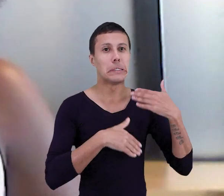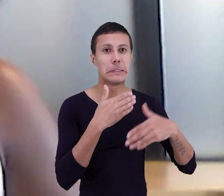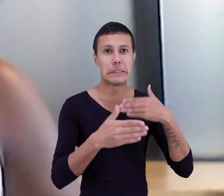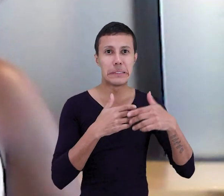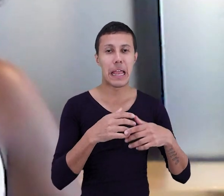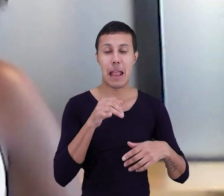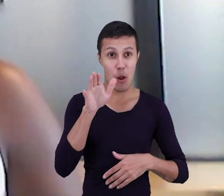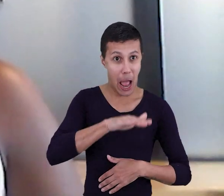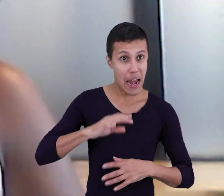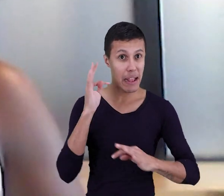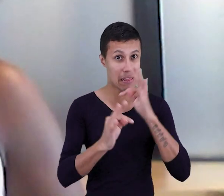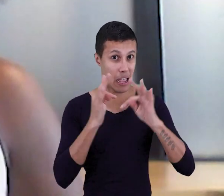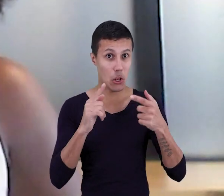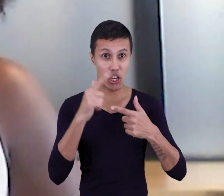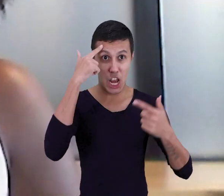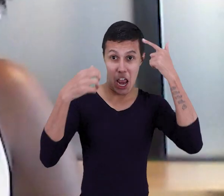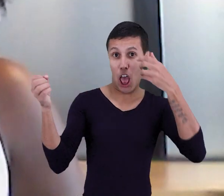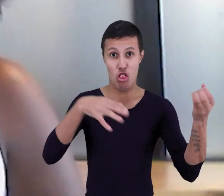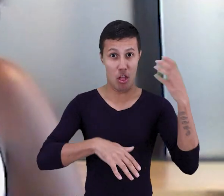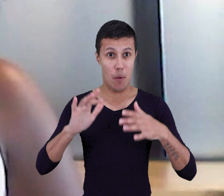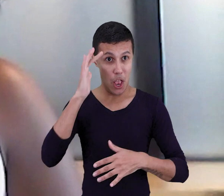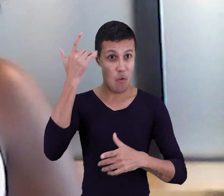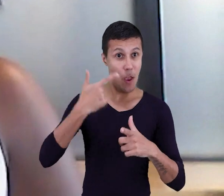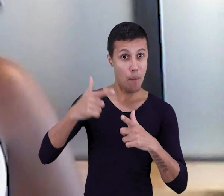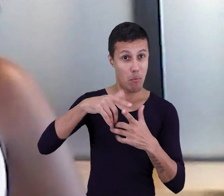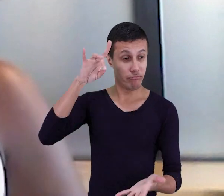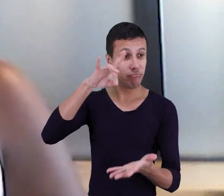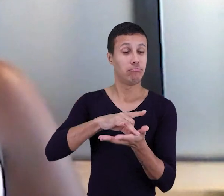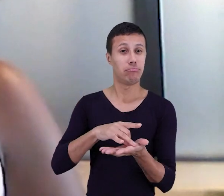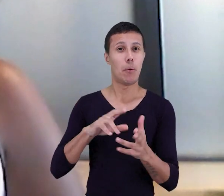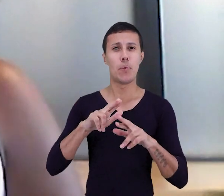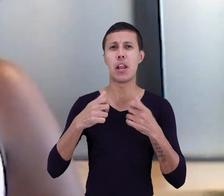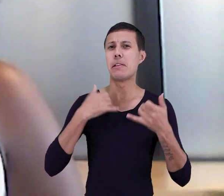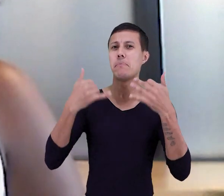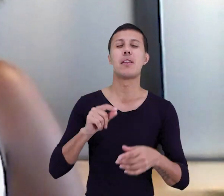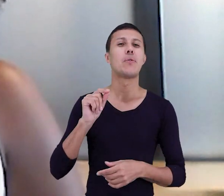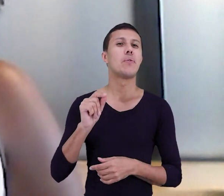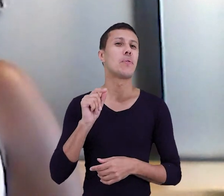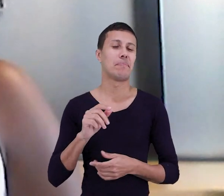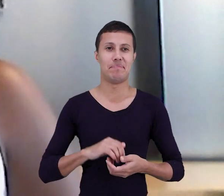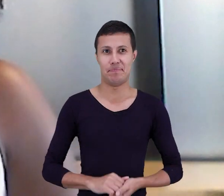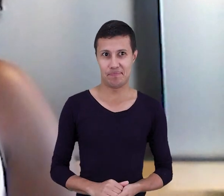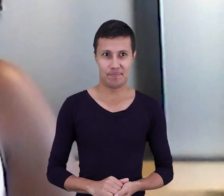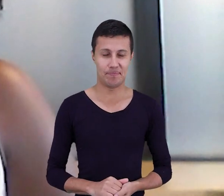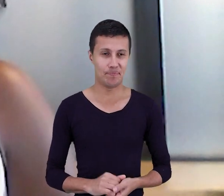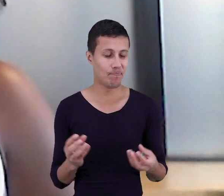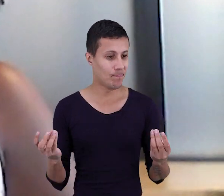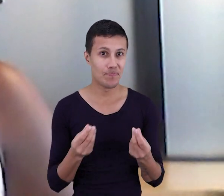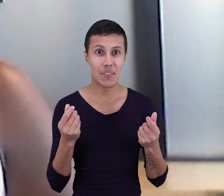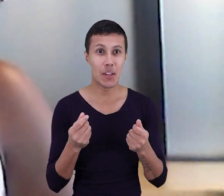trabalhando com tecnologia, trabalhando com inovação, resolvendo problemas reais, né? A gente fala muito